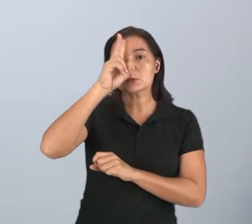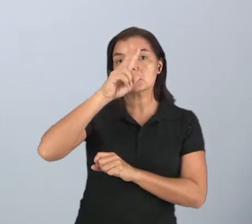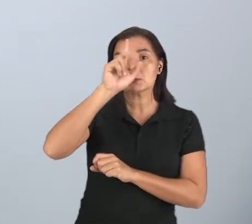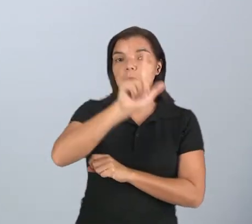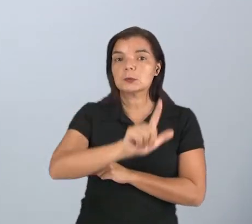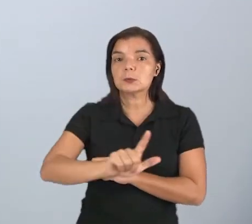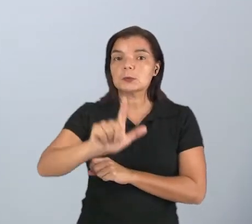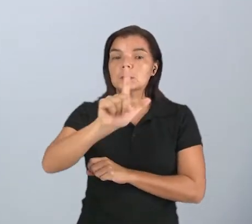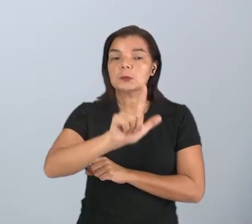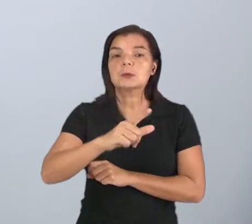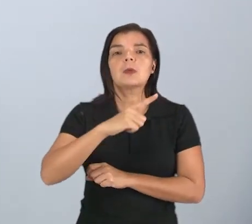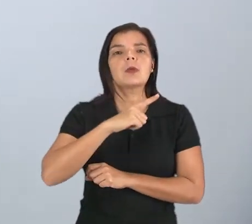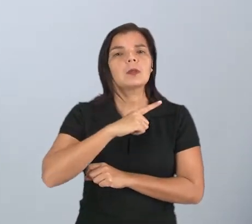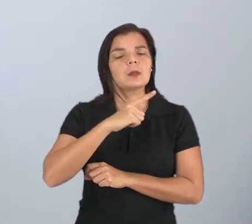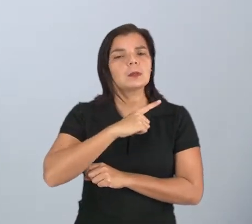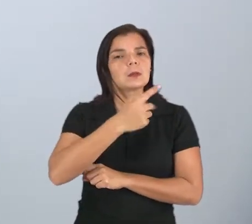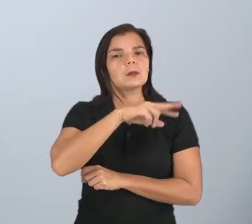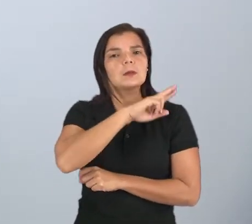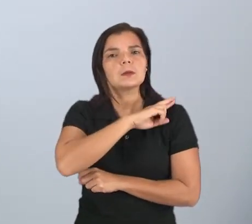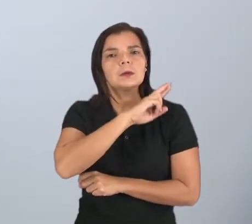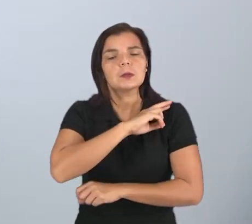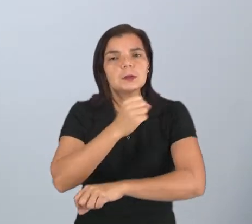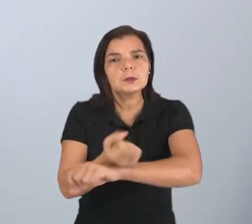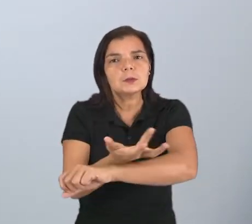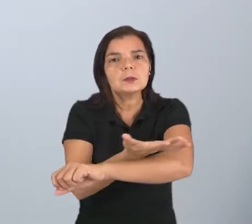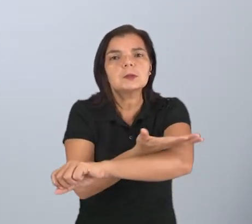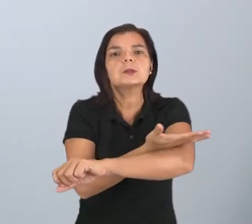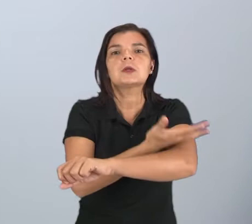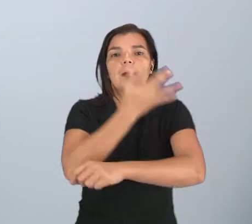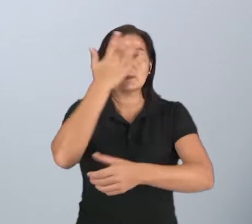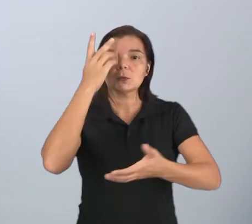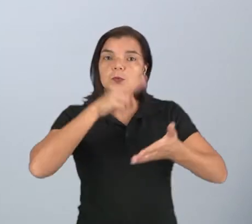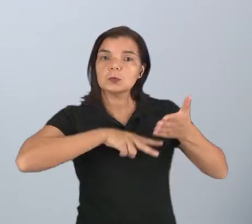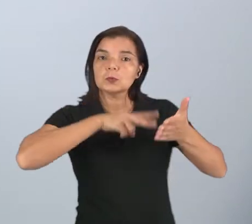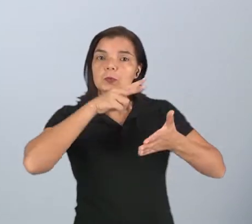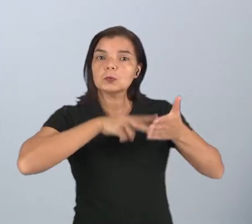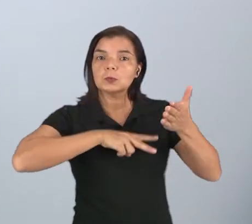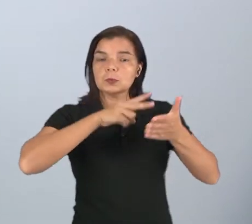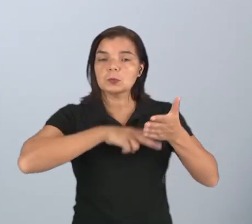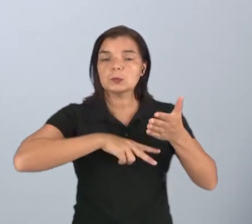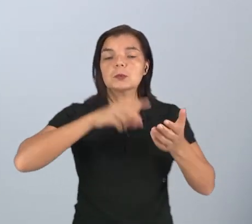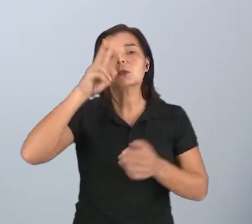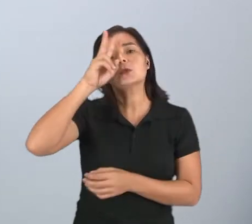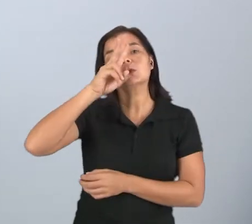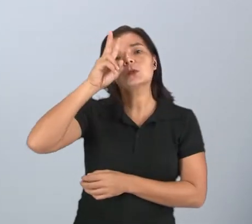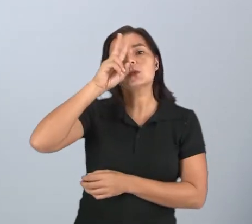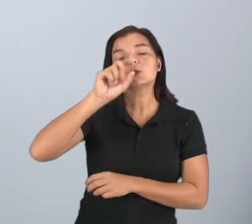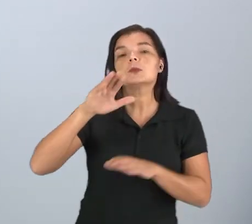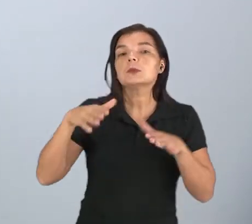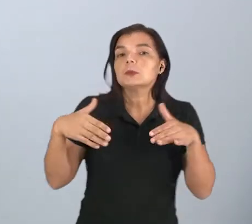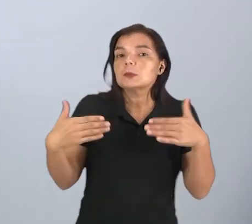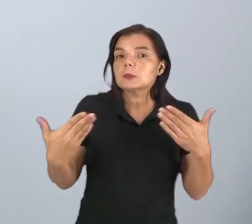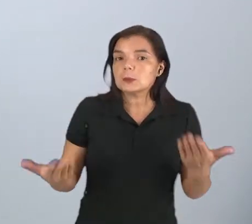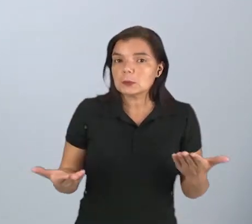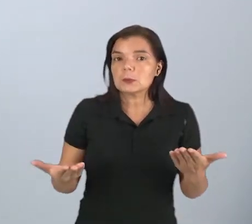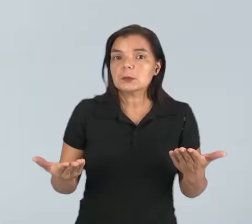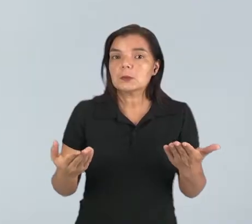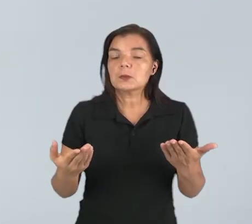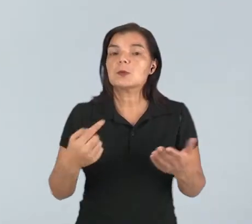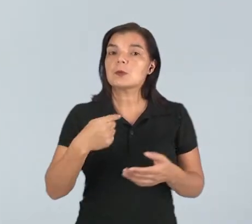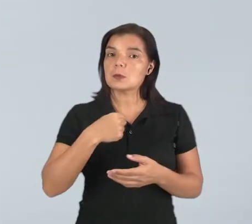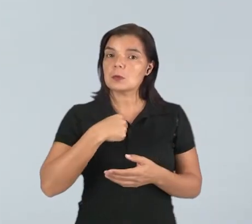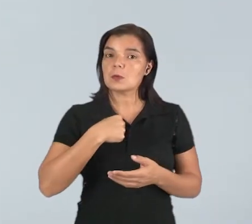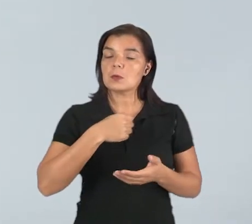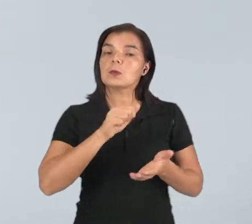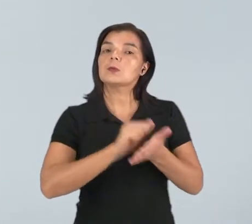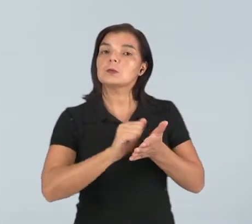memória literária, que tem a função de emocionar o leitor através de uma lembrança. Então aí está para que eu